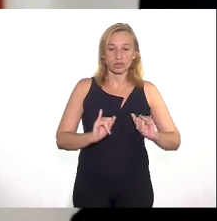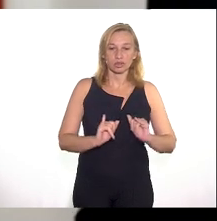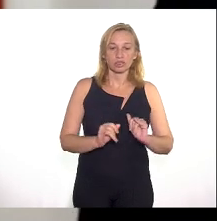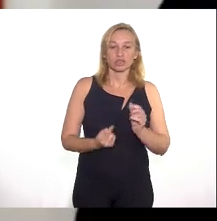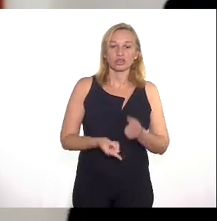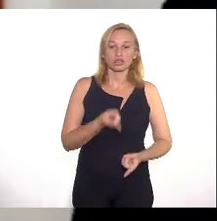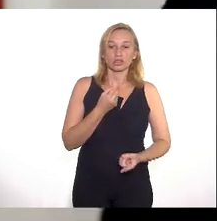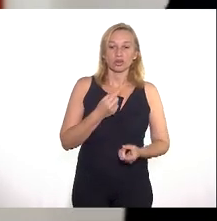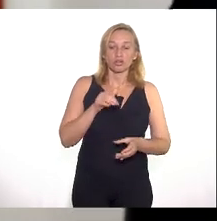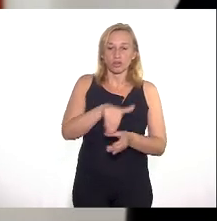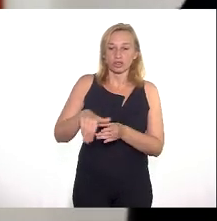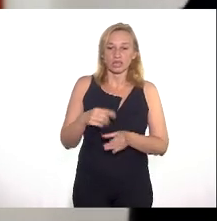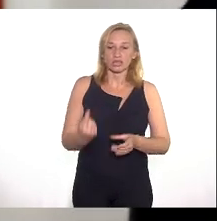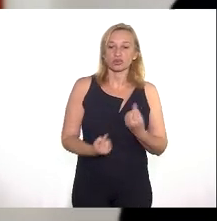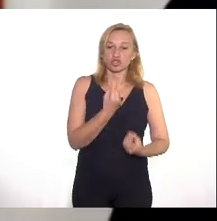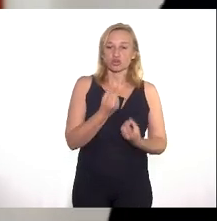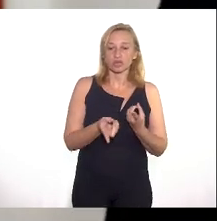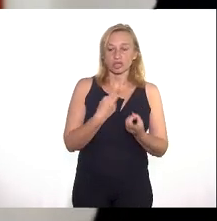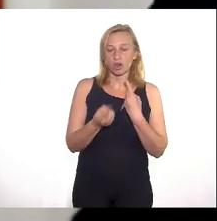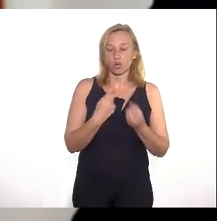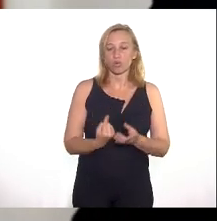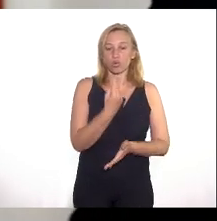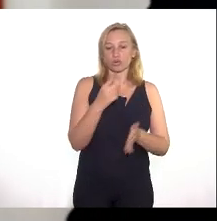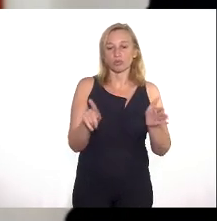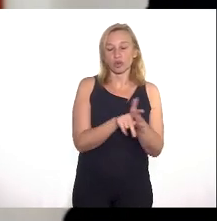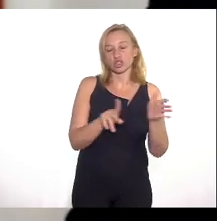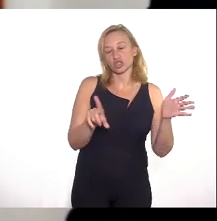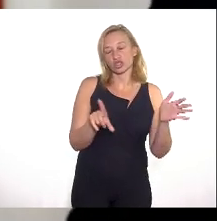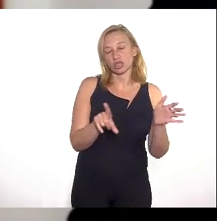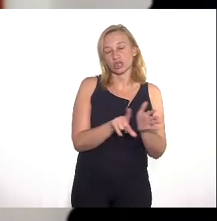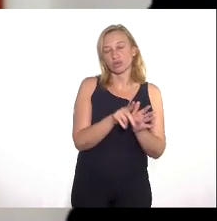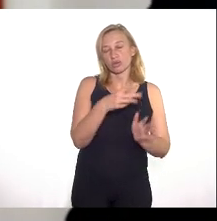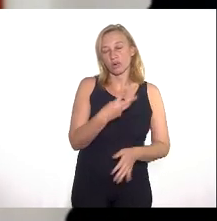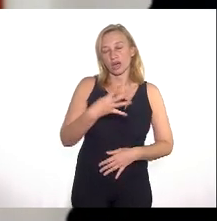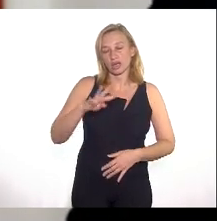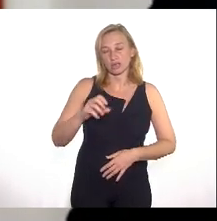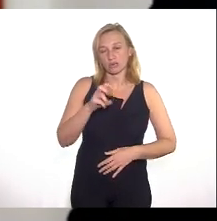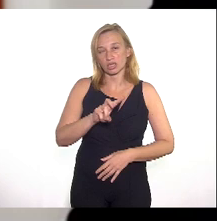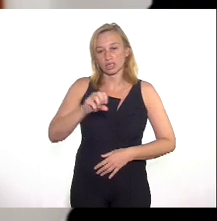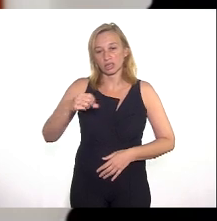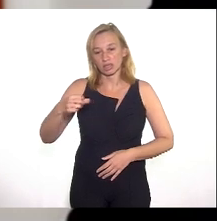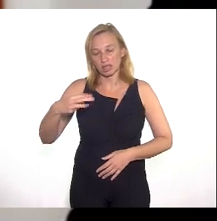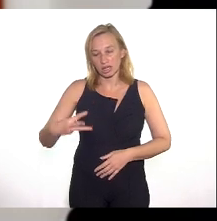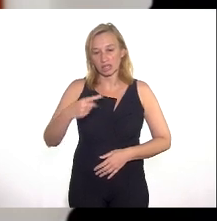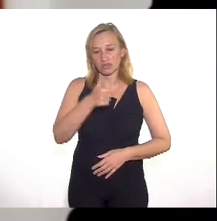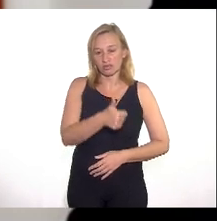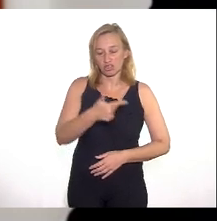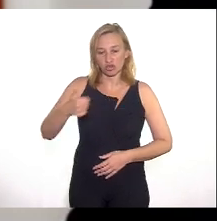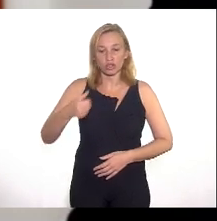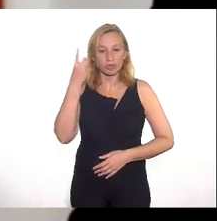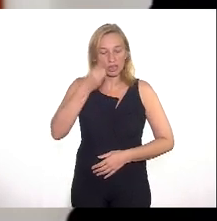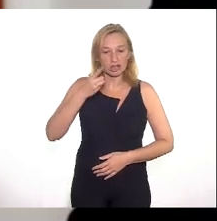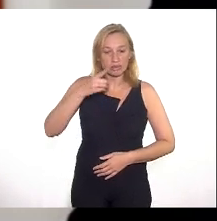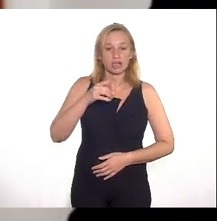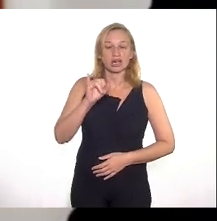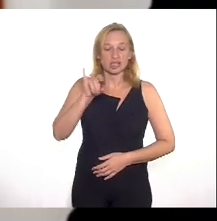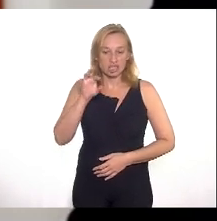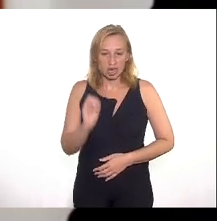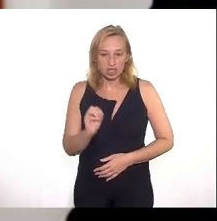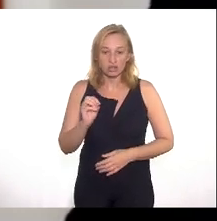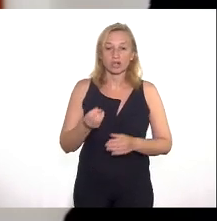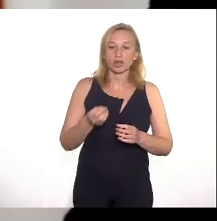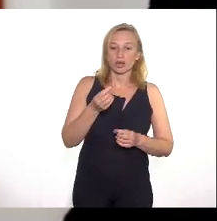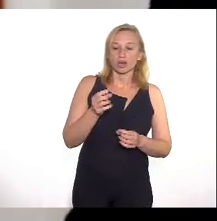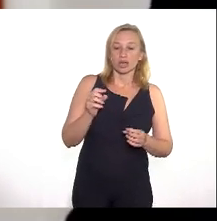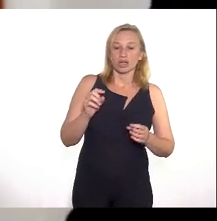regime de urgência, em votação e discussão única, projeto de lei 4053 de 21, de autoria do deputado Sérgio Fernandes, que dispõe sobre a